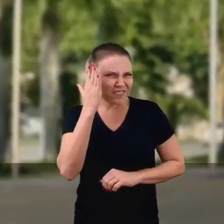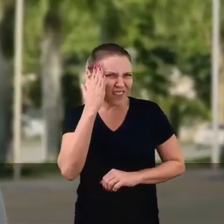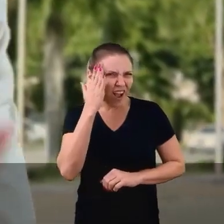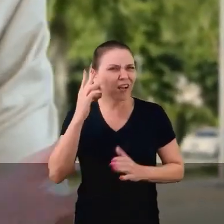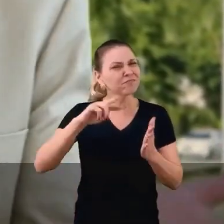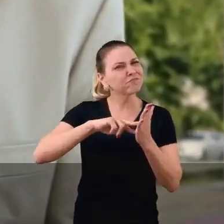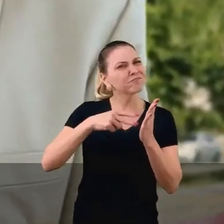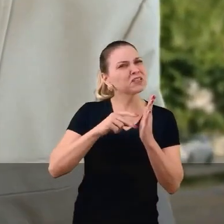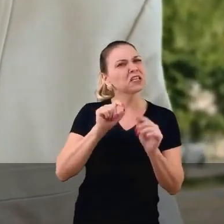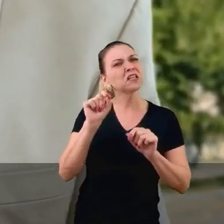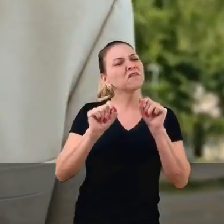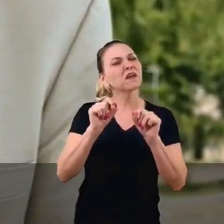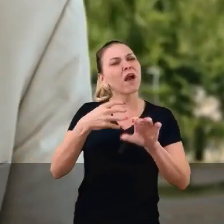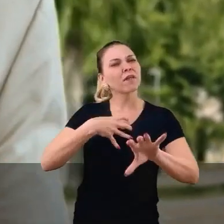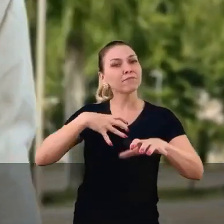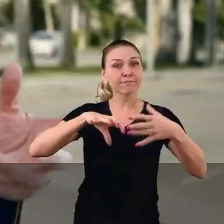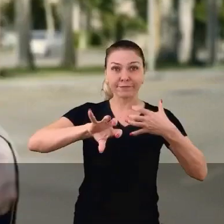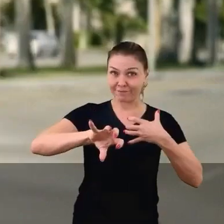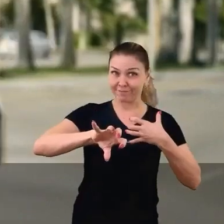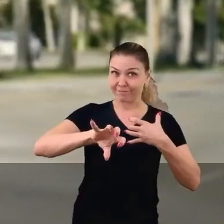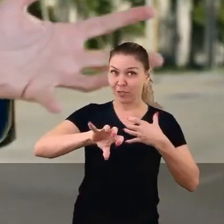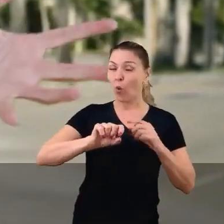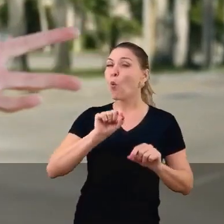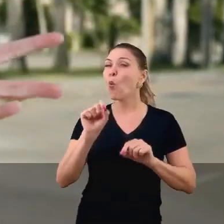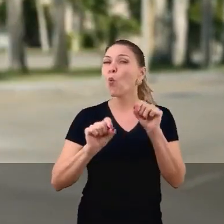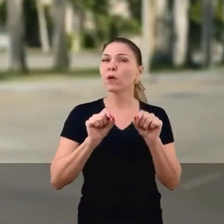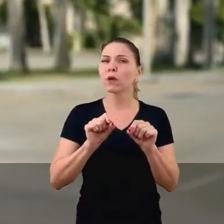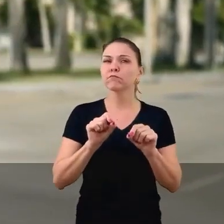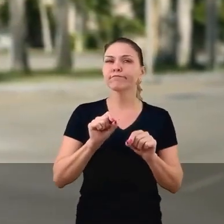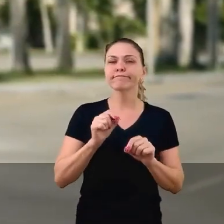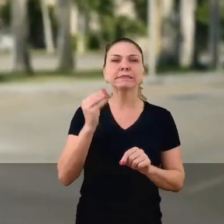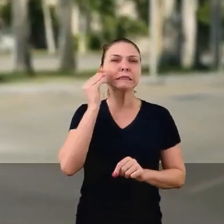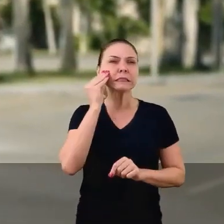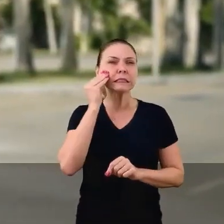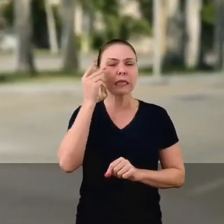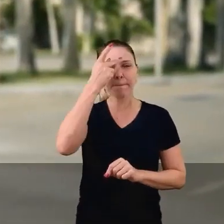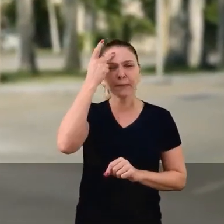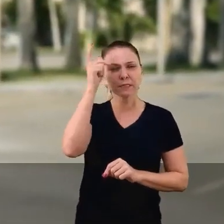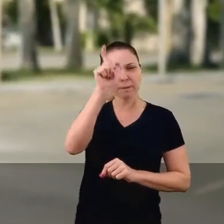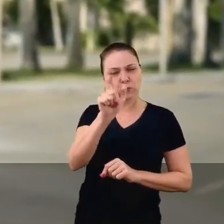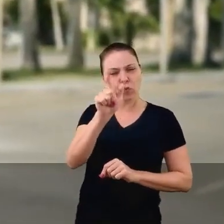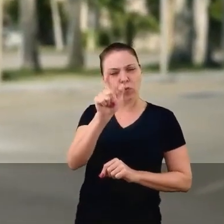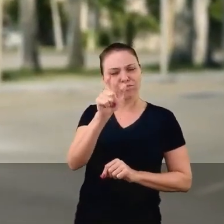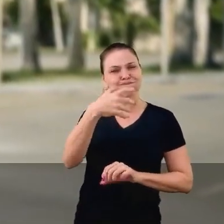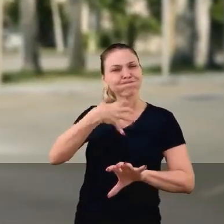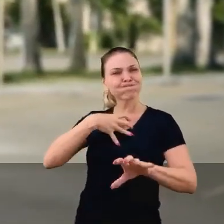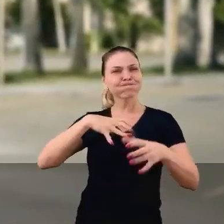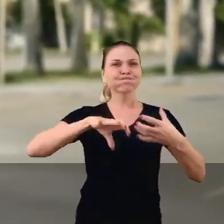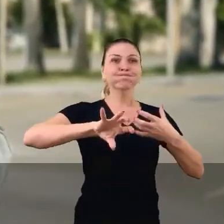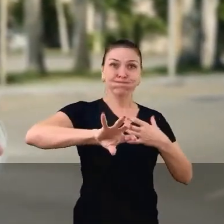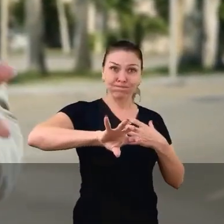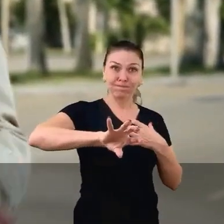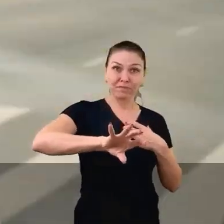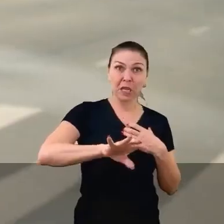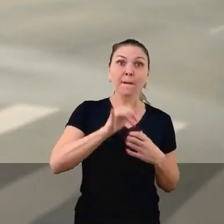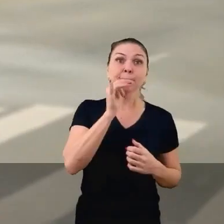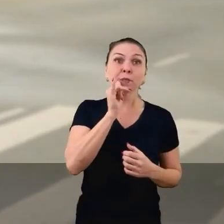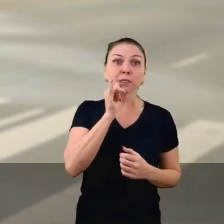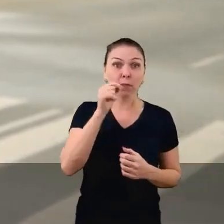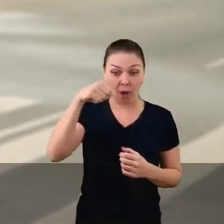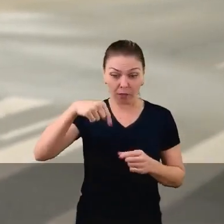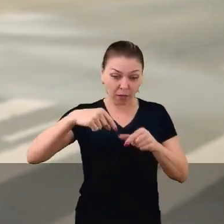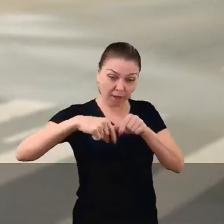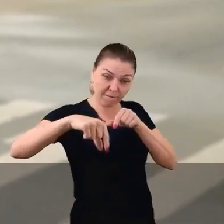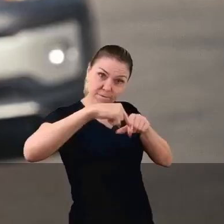Você já ouviu falar em empatia? Nada mais é do que se colocar no lugar do outro. Por exemplo, aqui